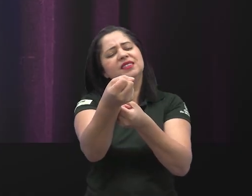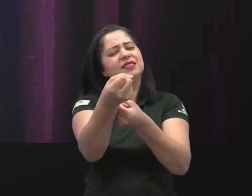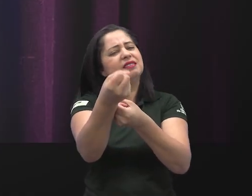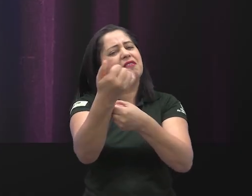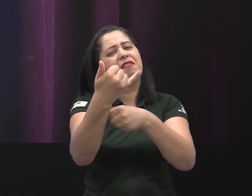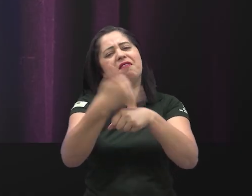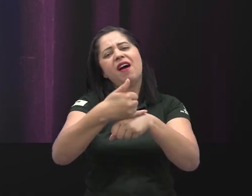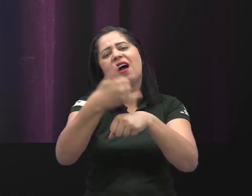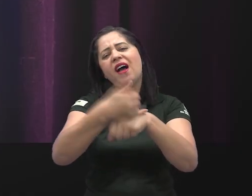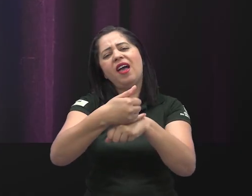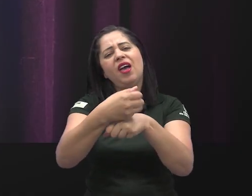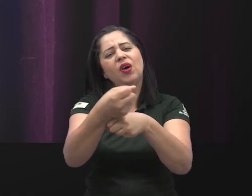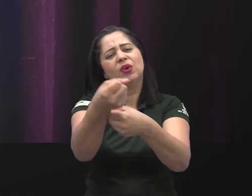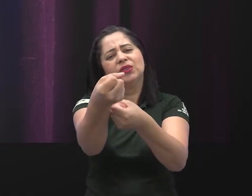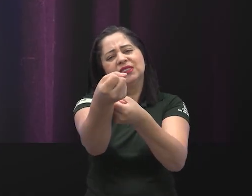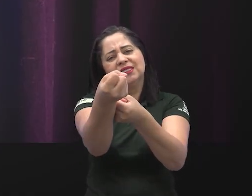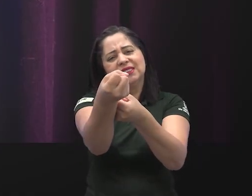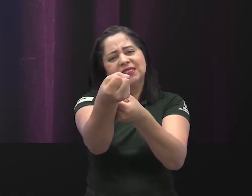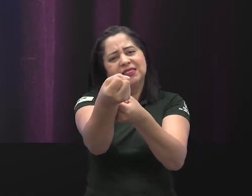Enferruja